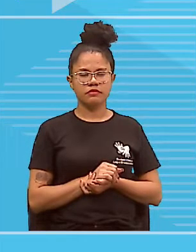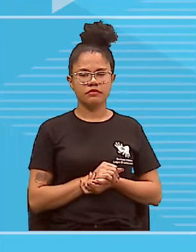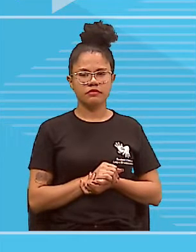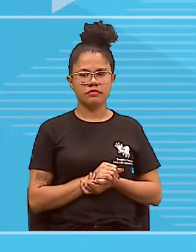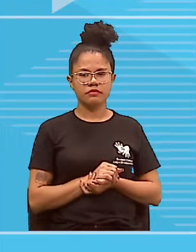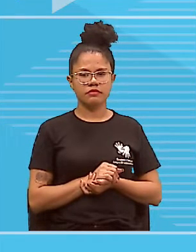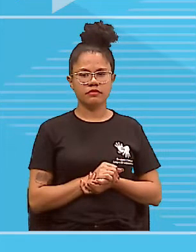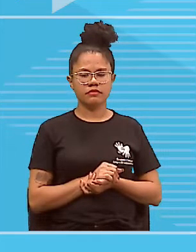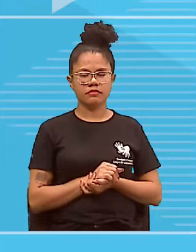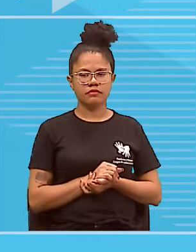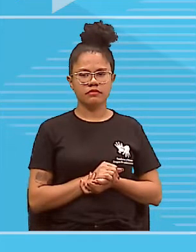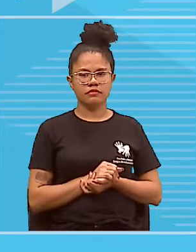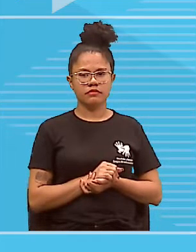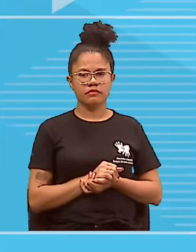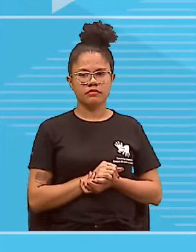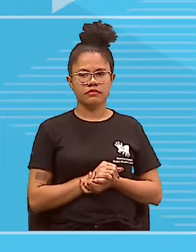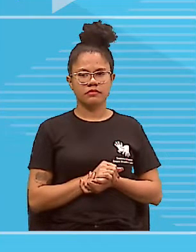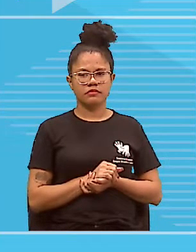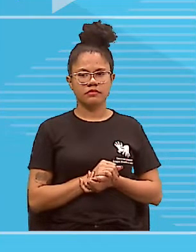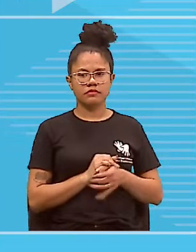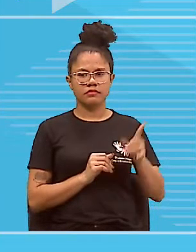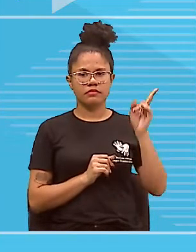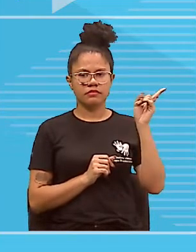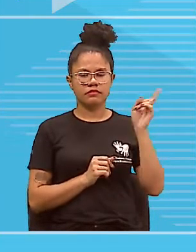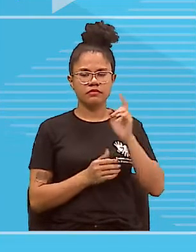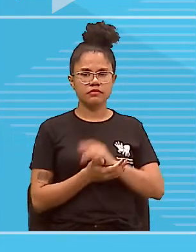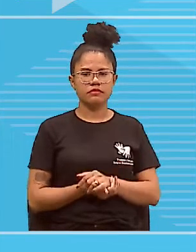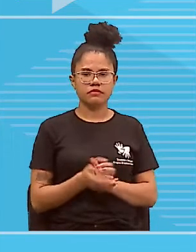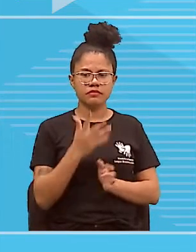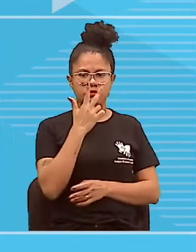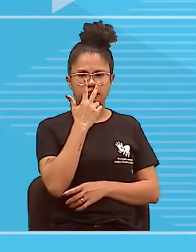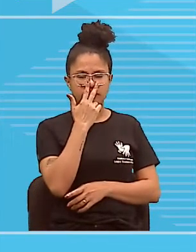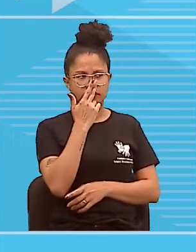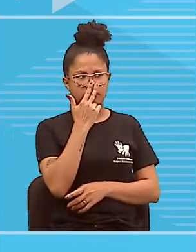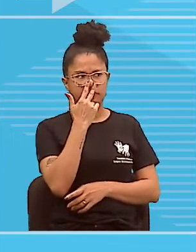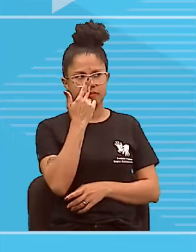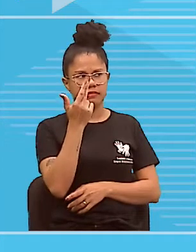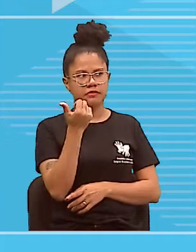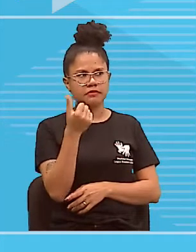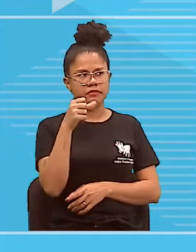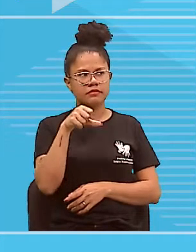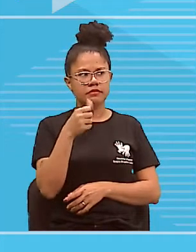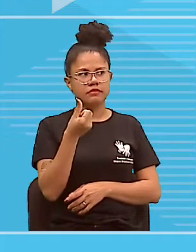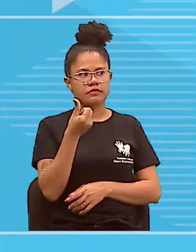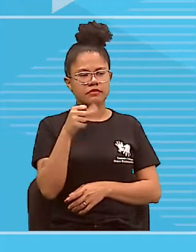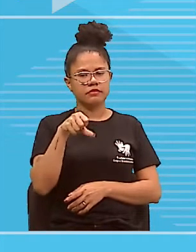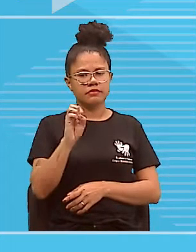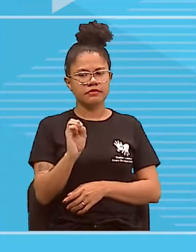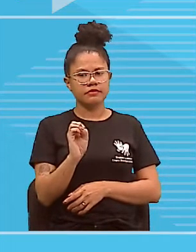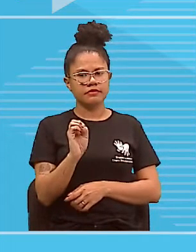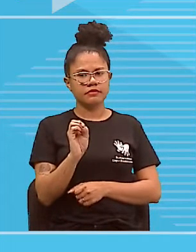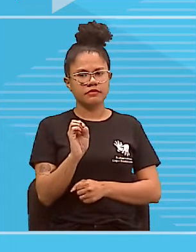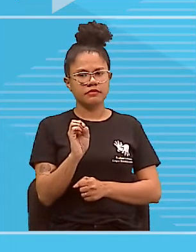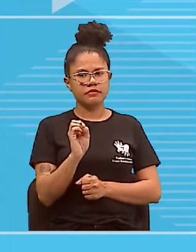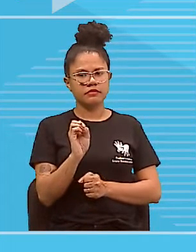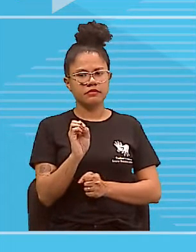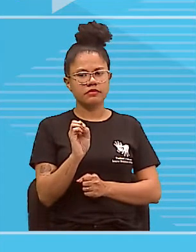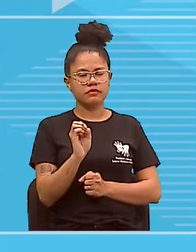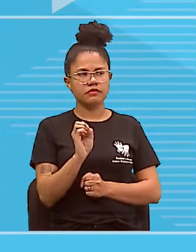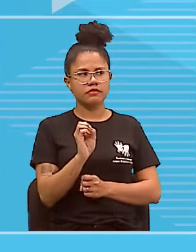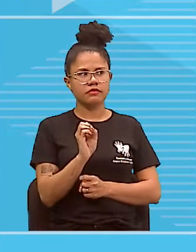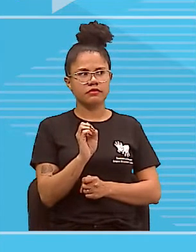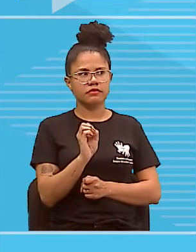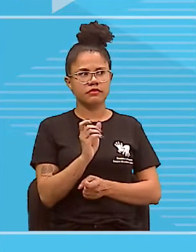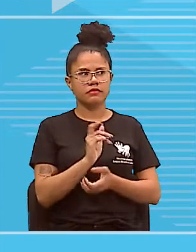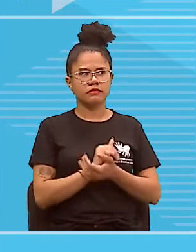já no ano de 1690 já no finalzinho do século né até